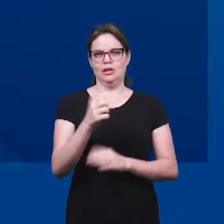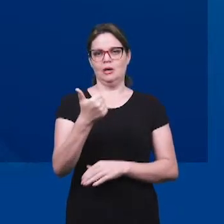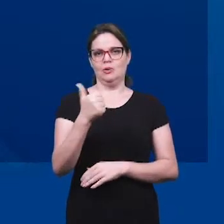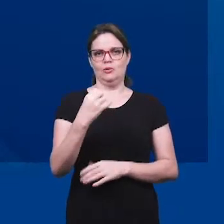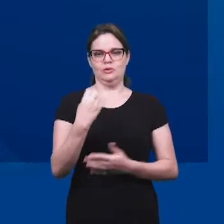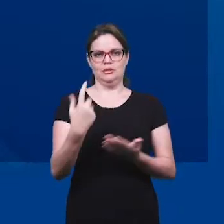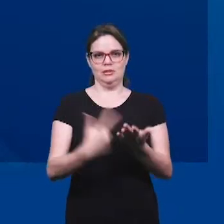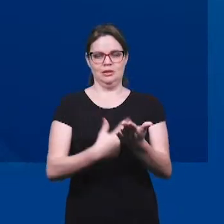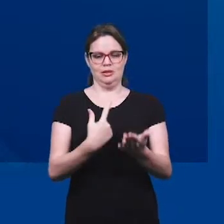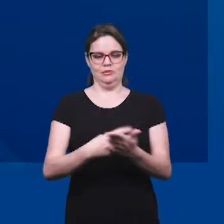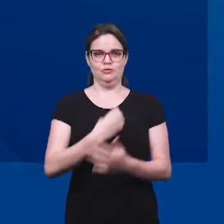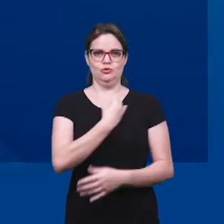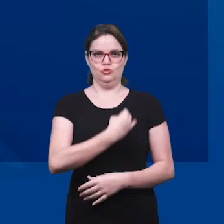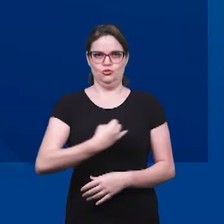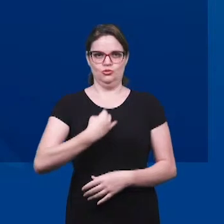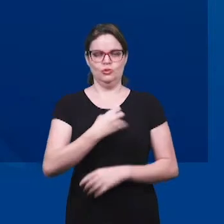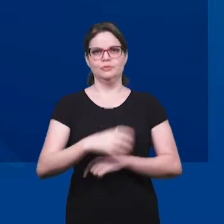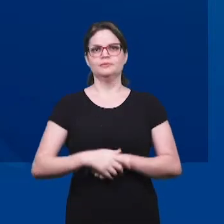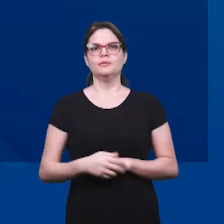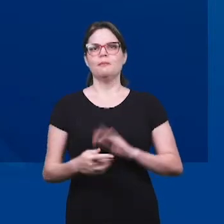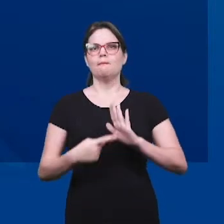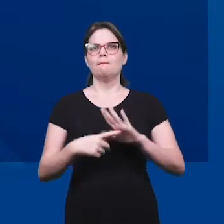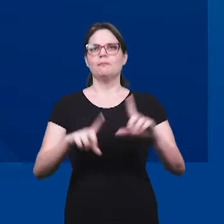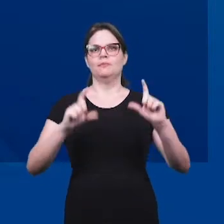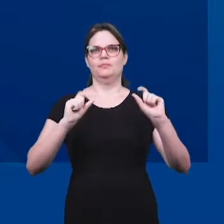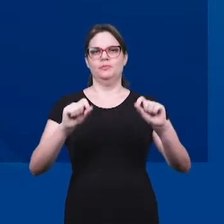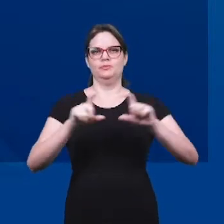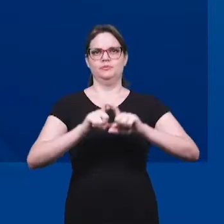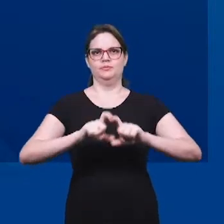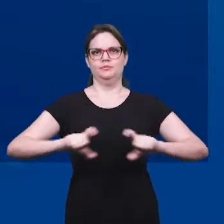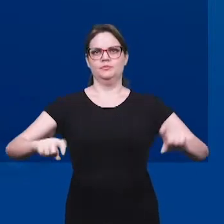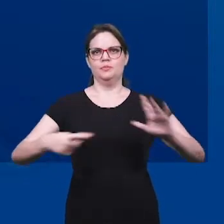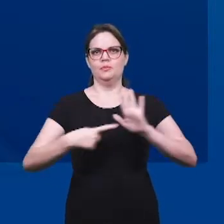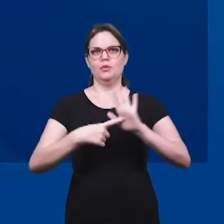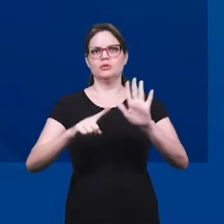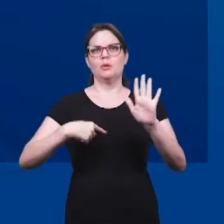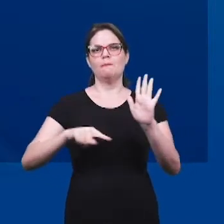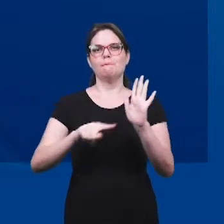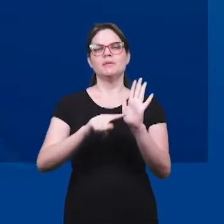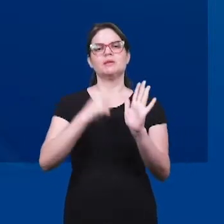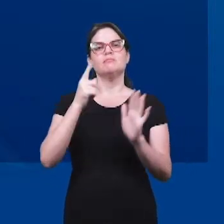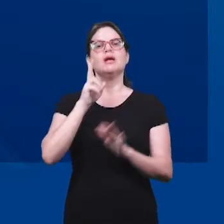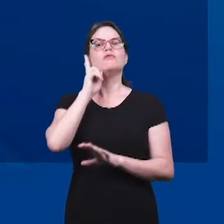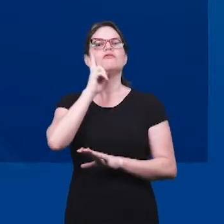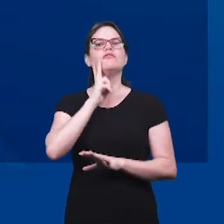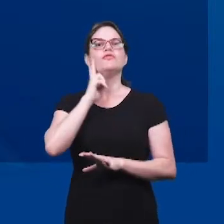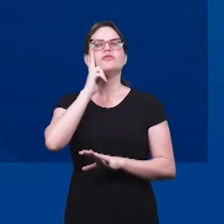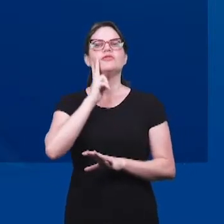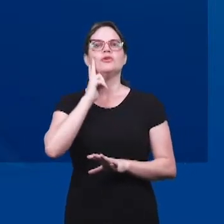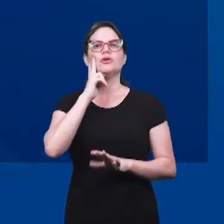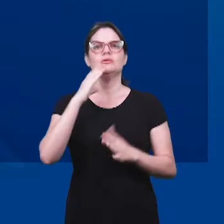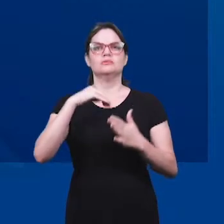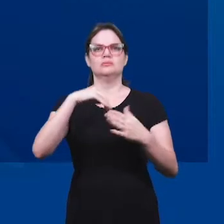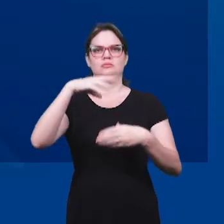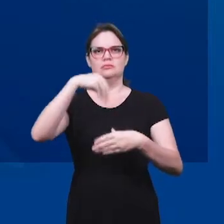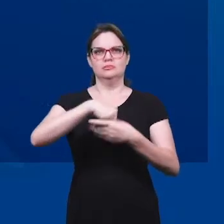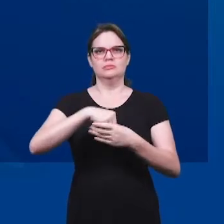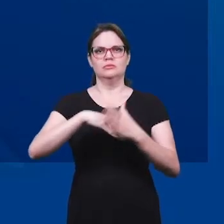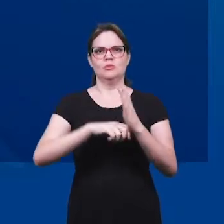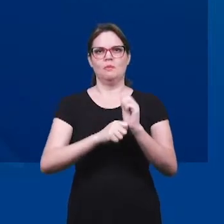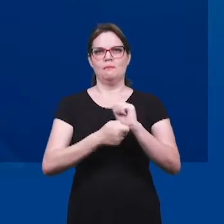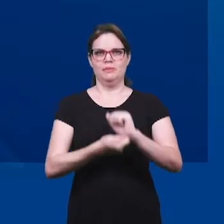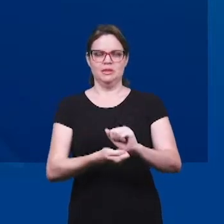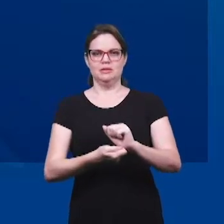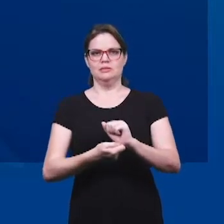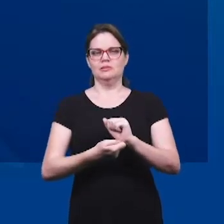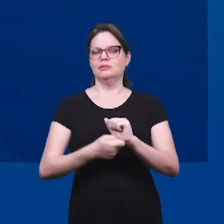al 11, encontramos una expresión que nos habla el primer vino, que es el misterio del derramamiento